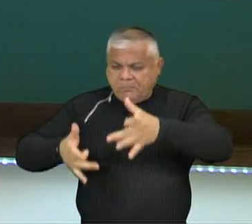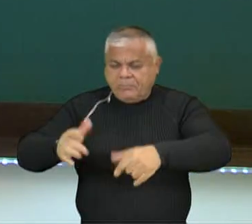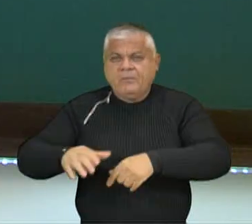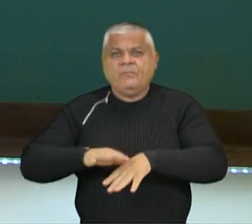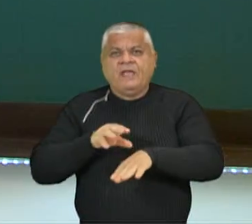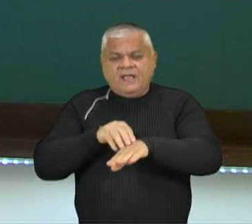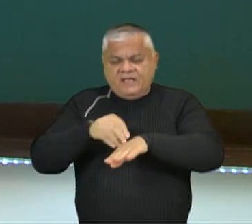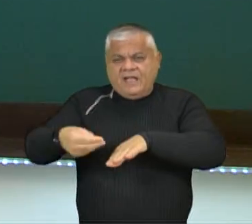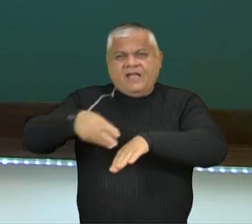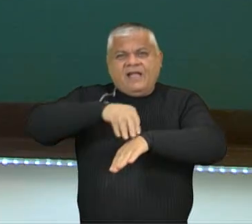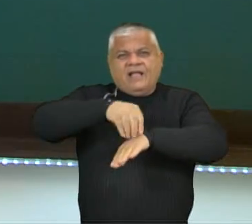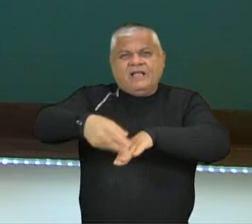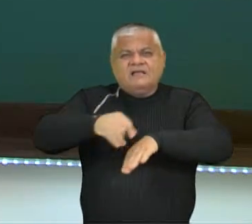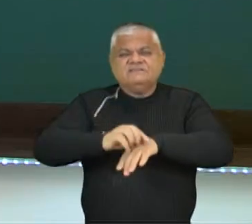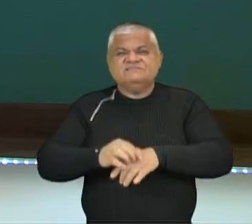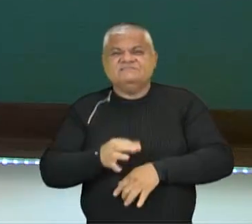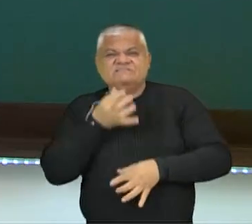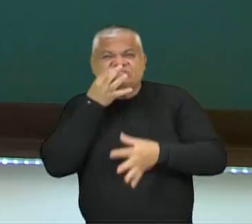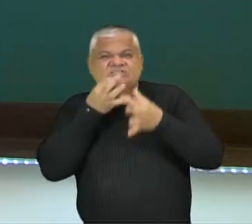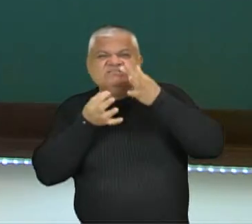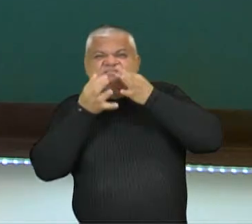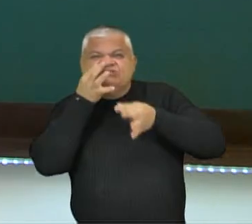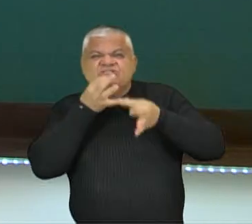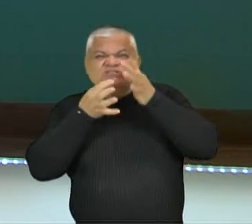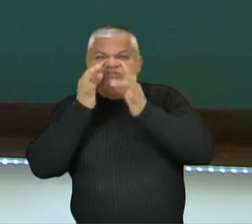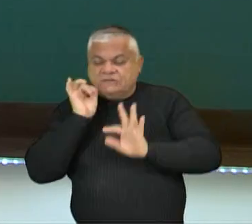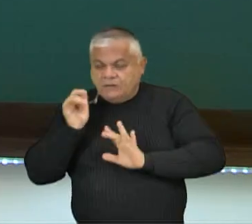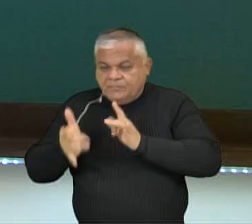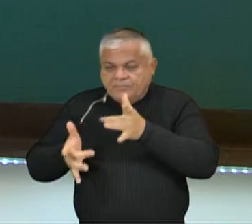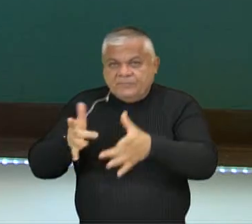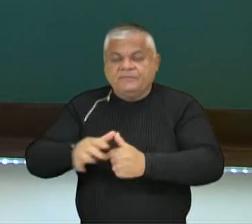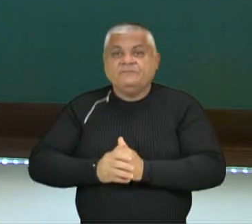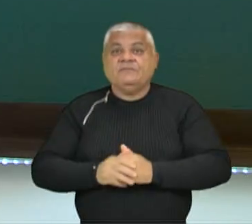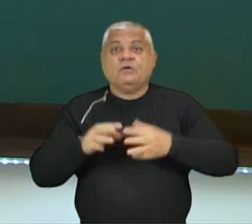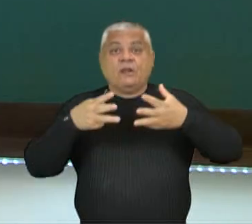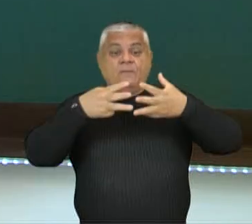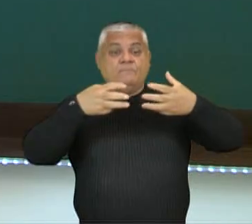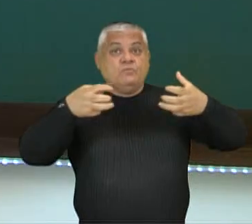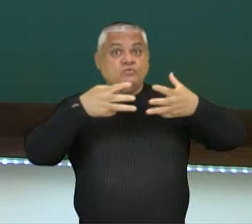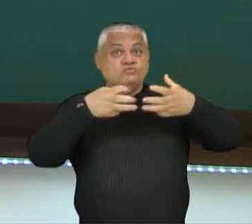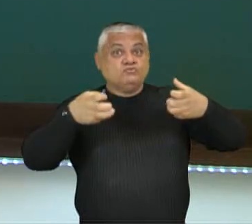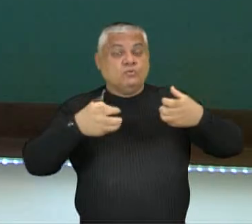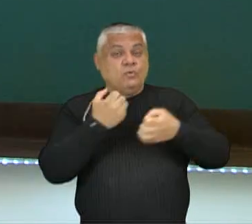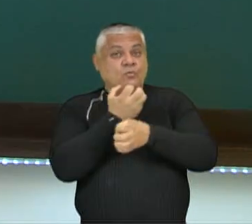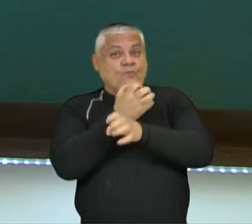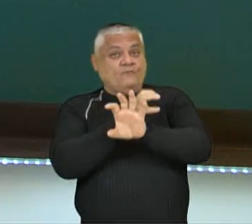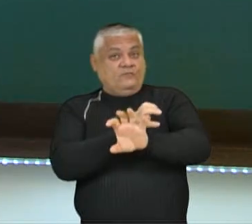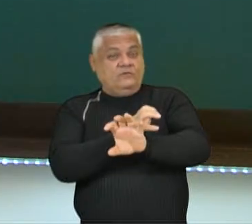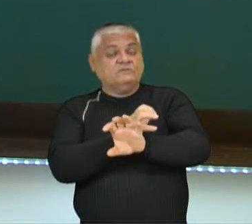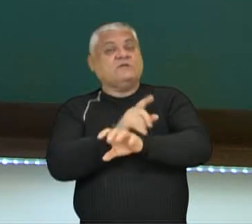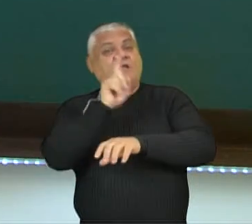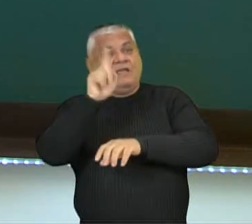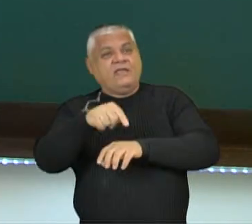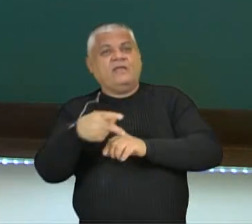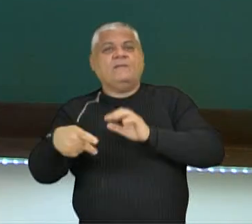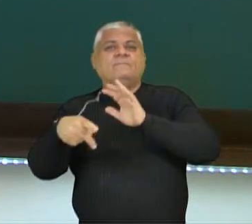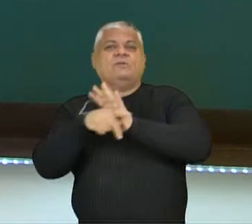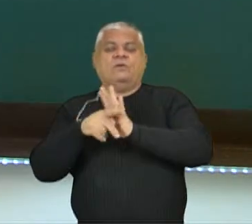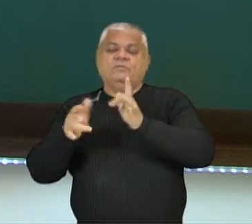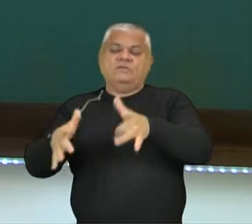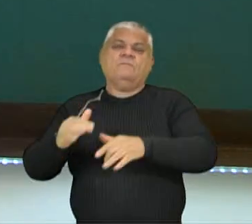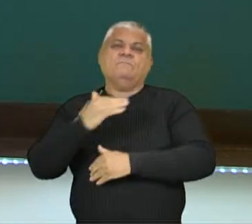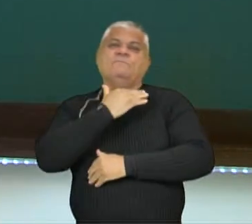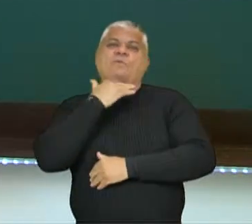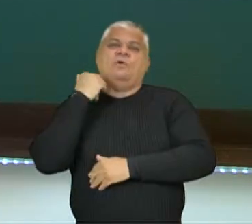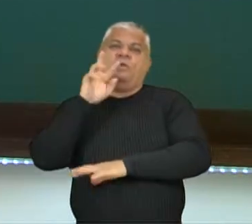e dentes como vestígios, né? Agora, as musculaturas e os ossos, elas já compõem, na maioria das vezes, os restos